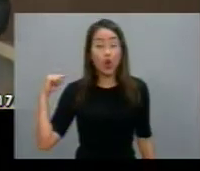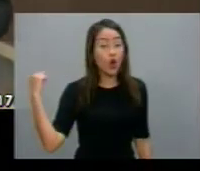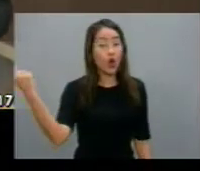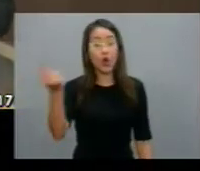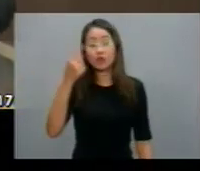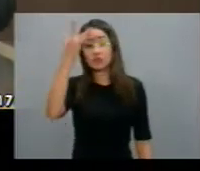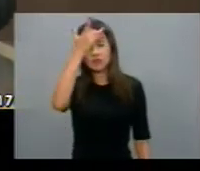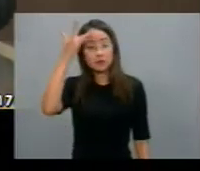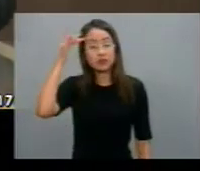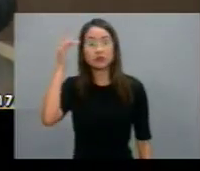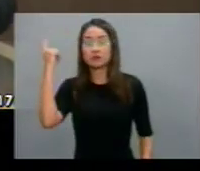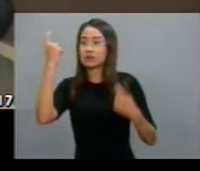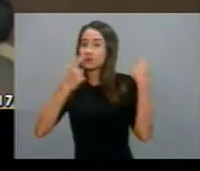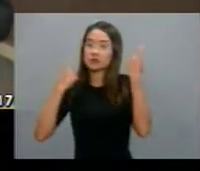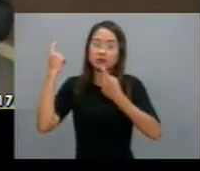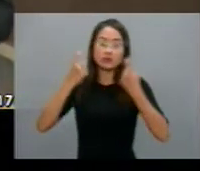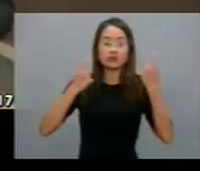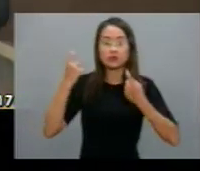associada